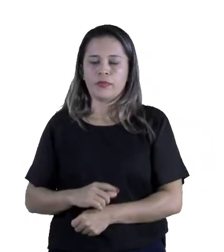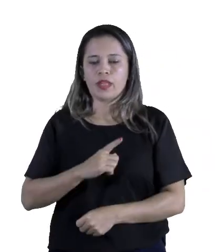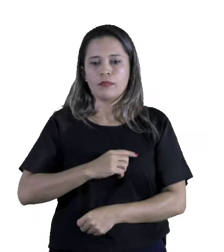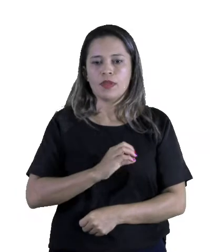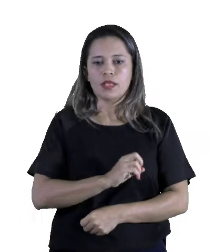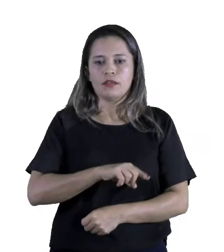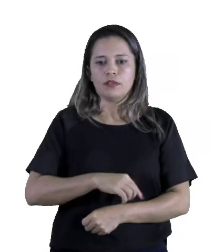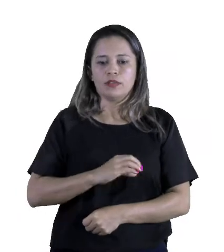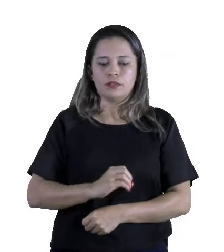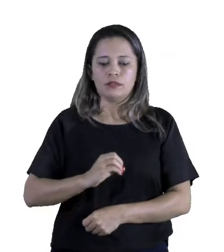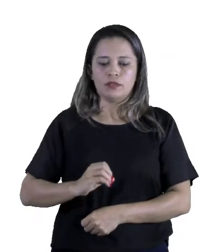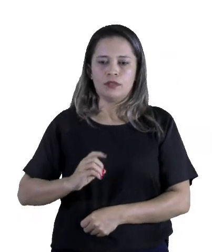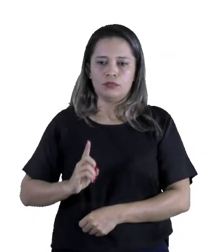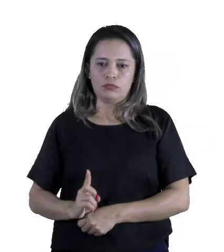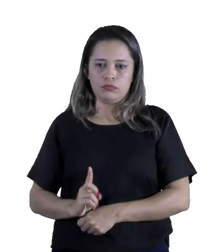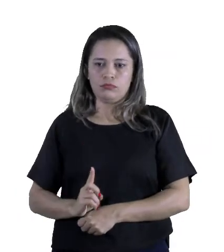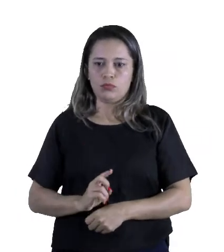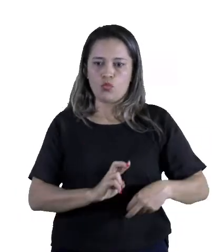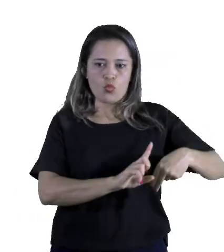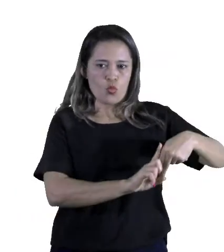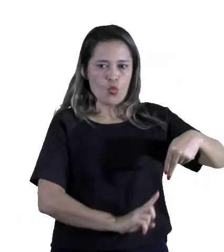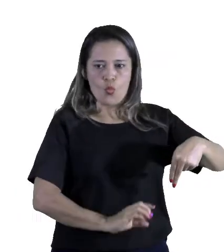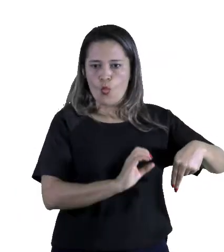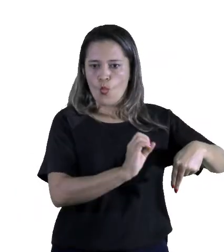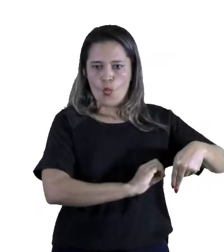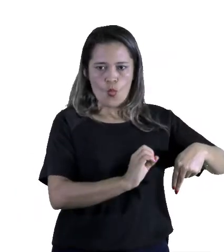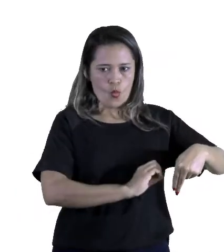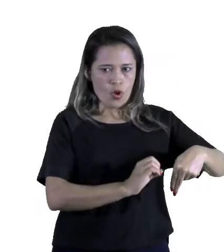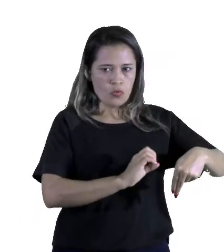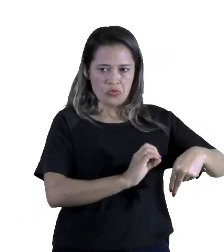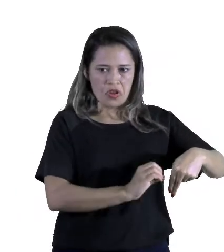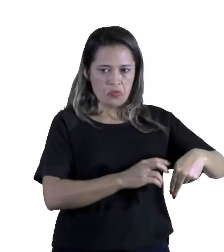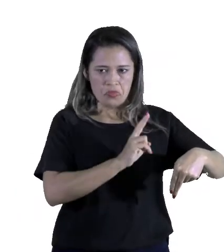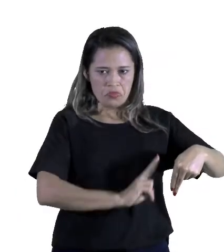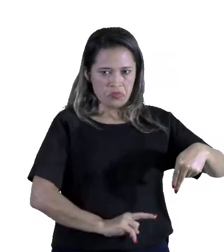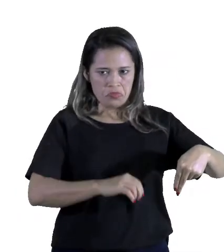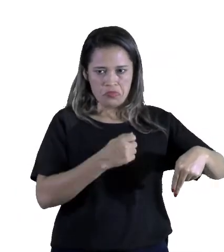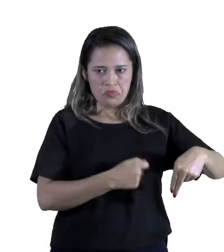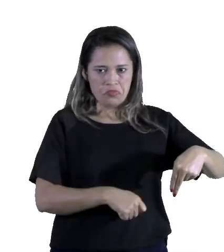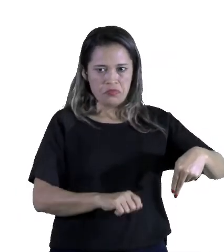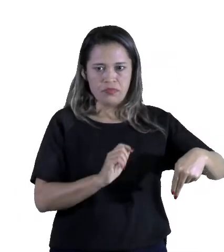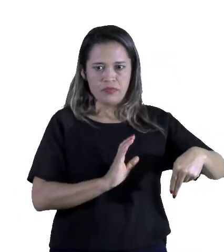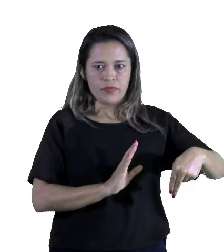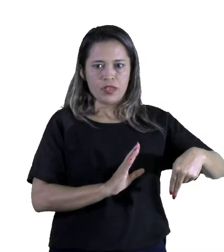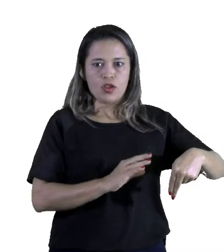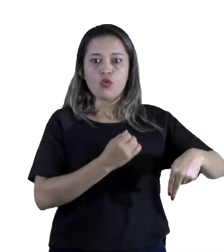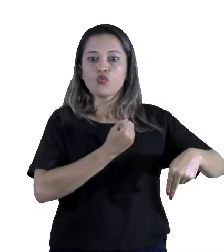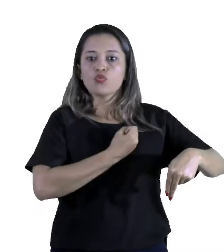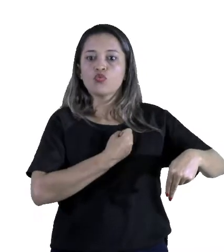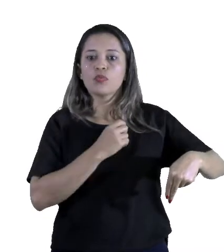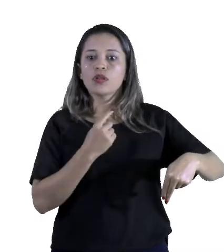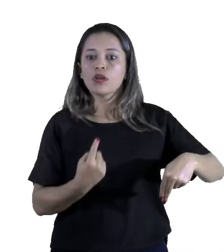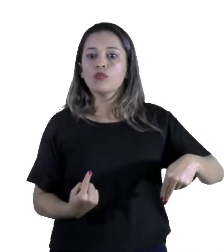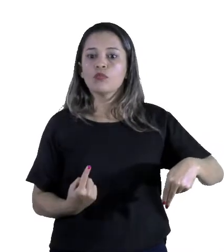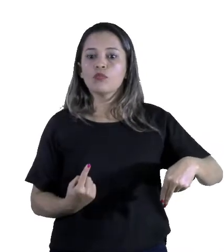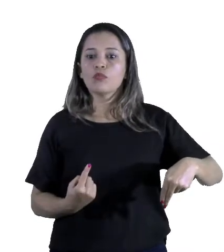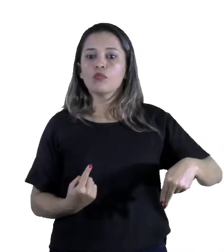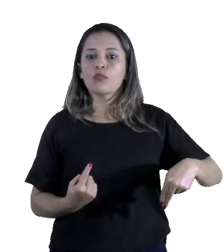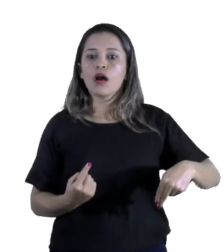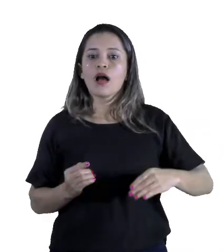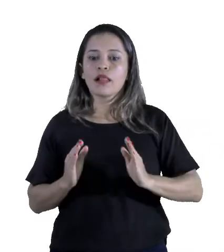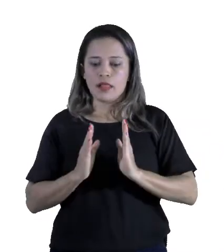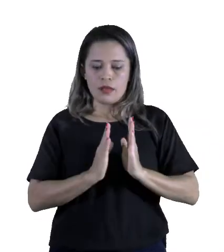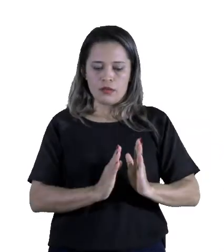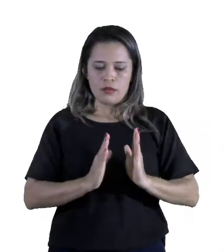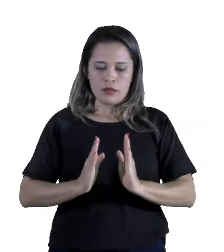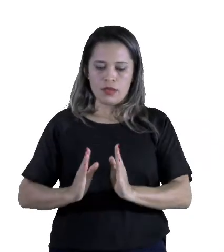0,001. Nós não temos parte inteira, porque é zero, então a gente não lê. O único número que tem é um 1. E o 1, ele está na